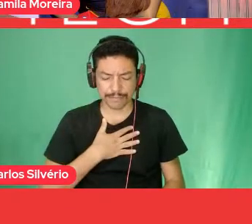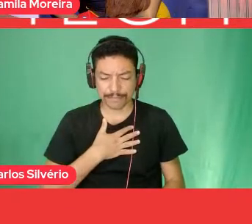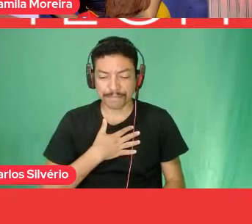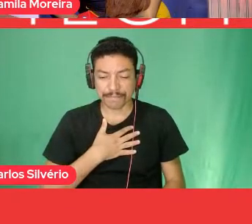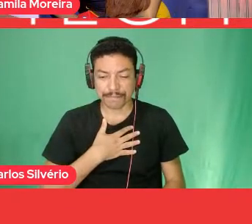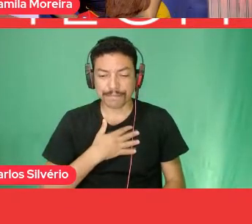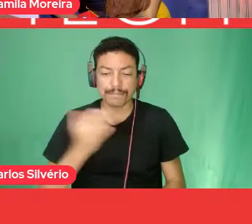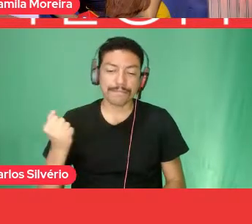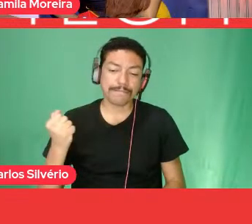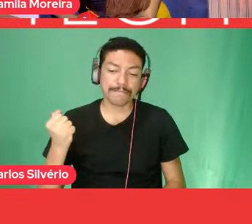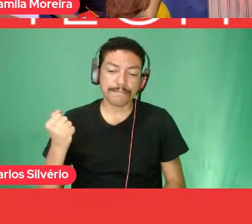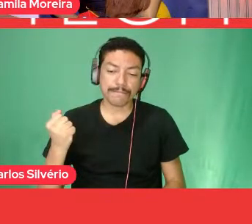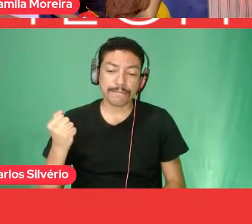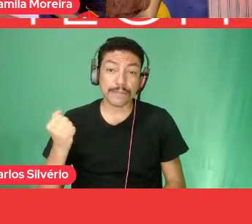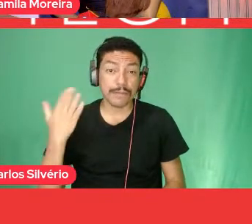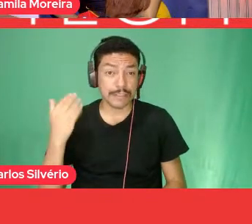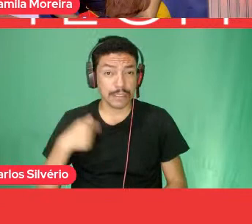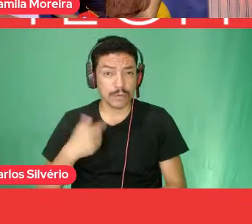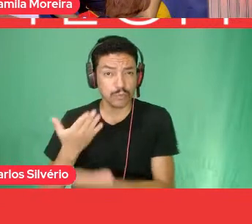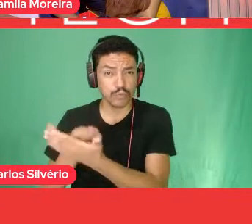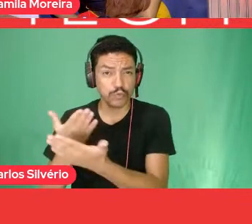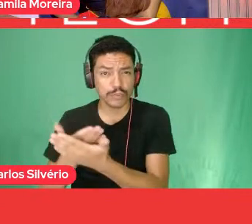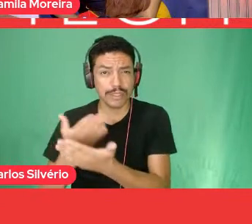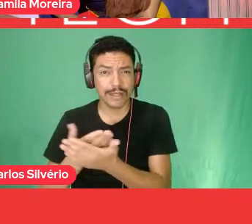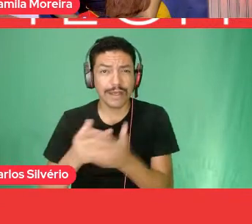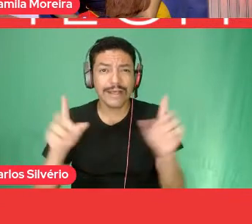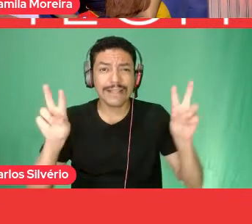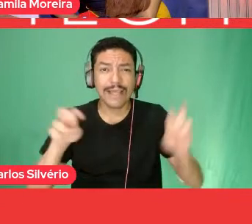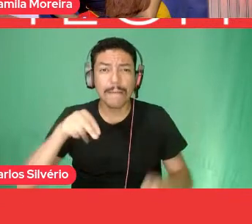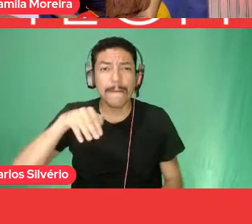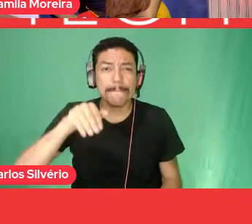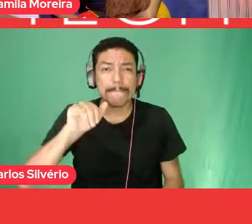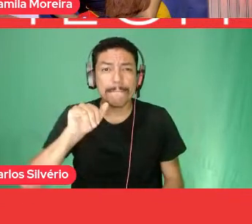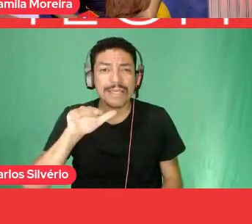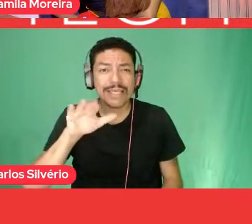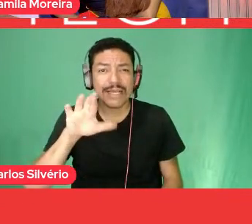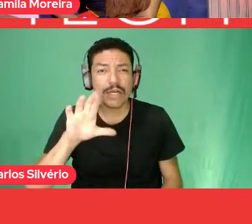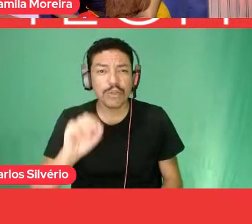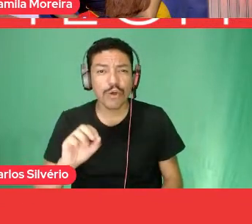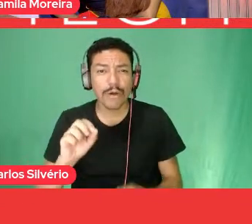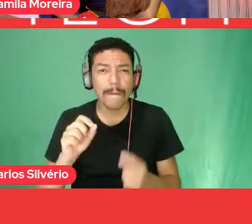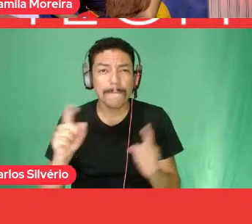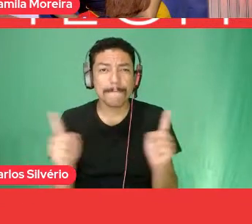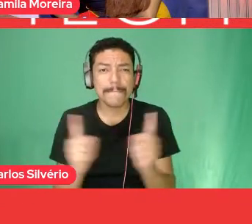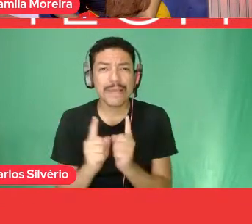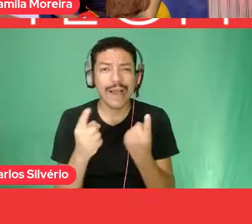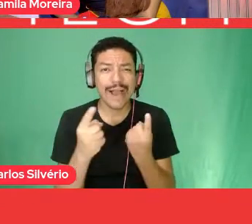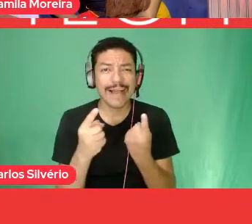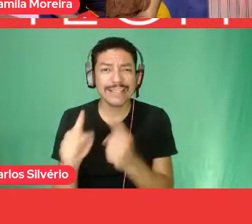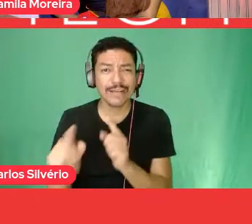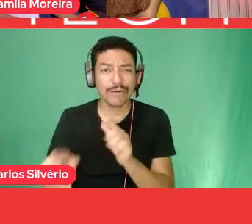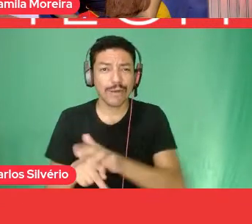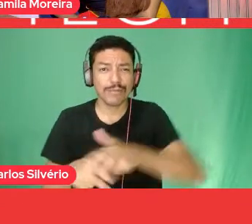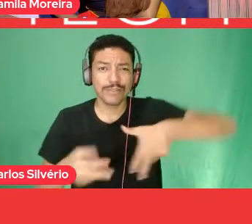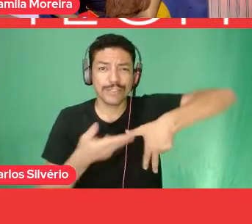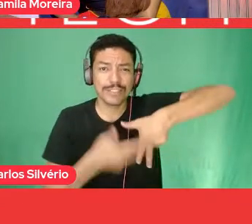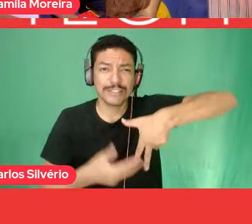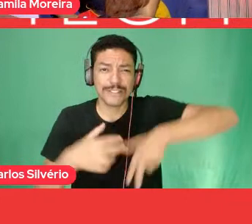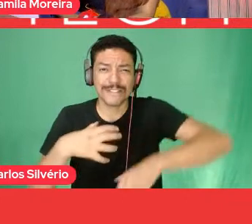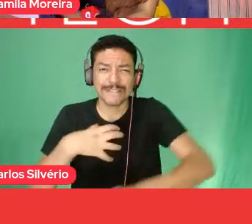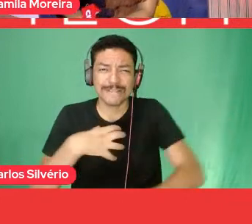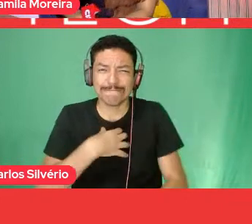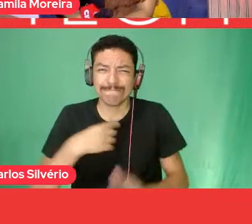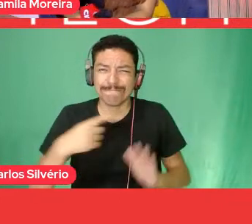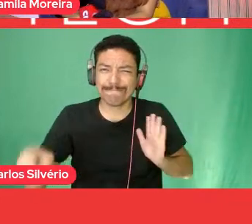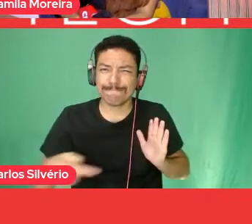quando eu fui estudar as microagressões de gênero, eu me emocionei. Eu me emocionei porque eu fui entender